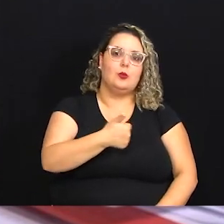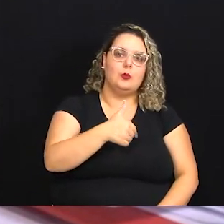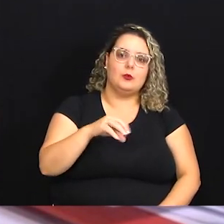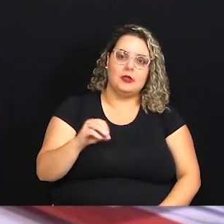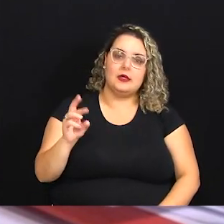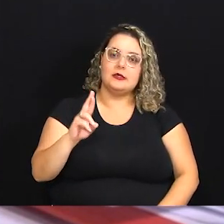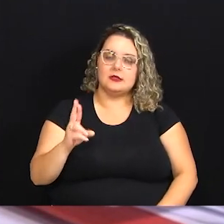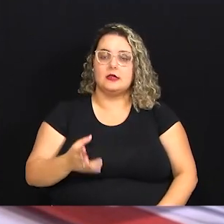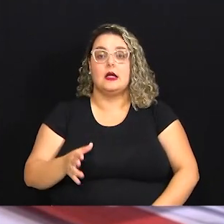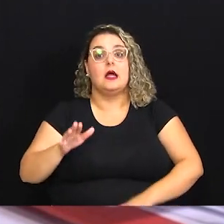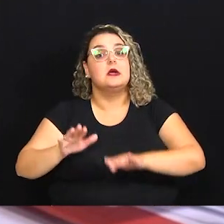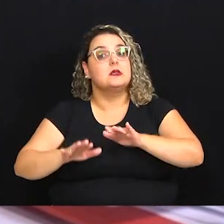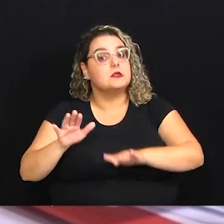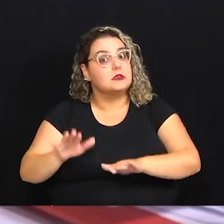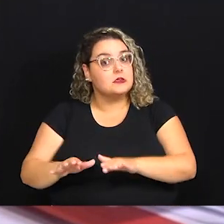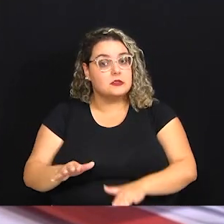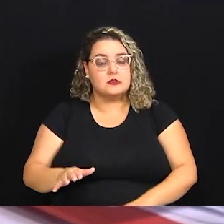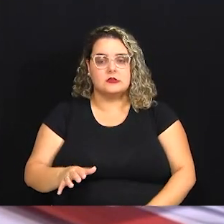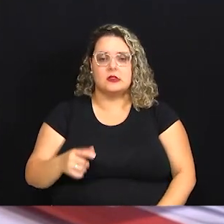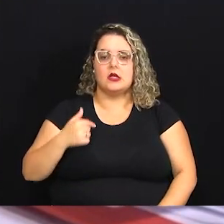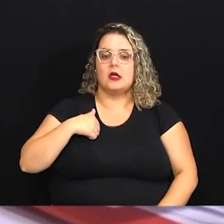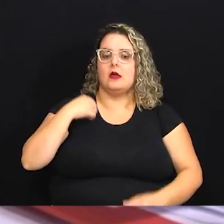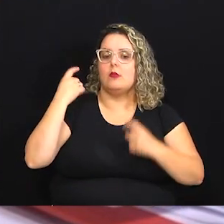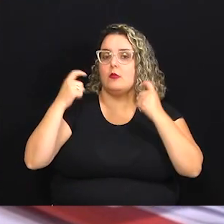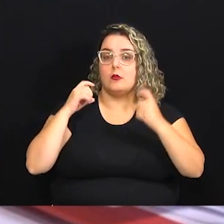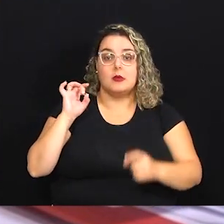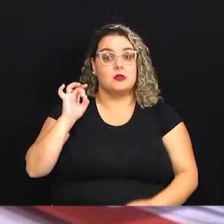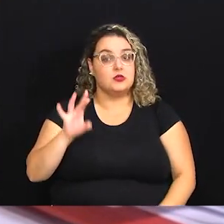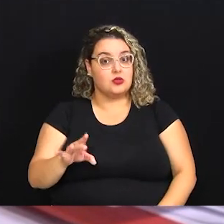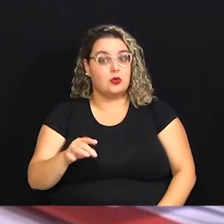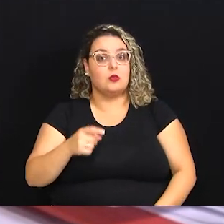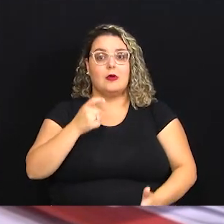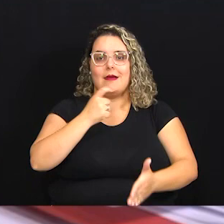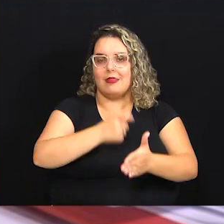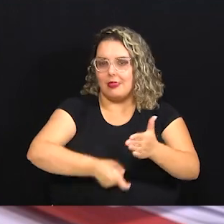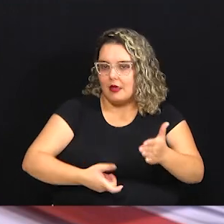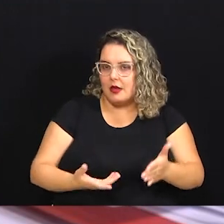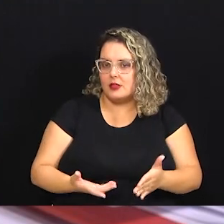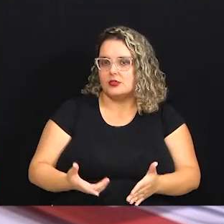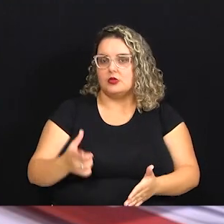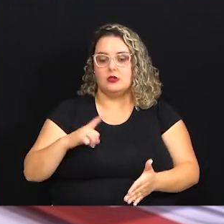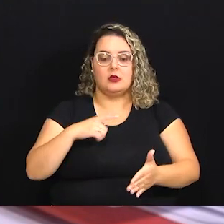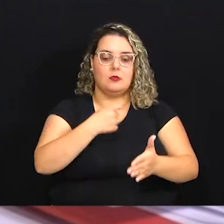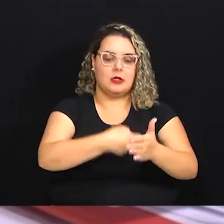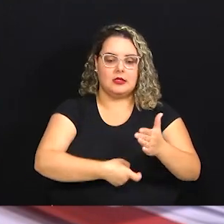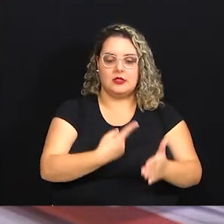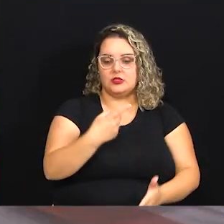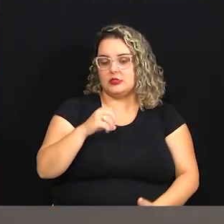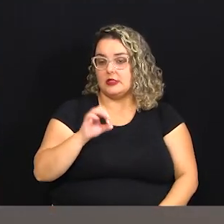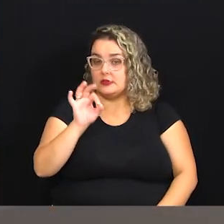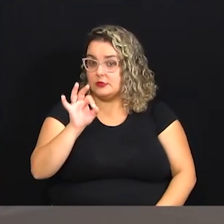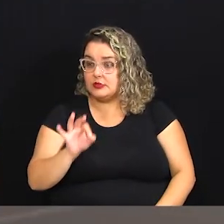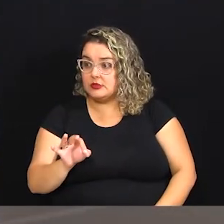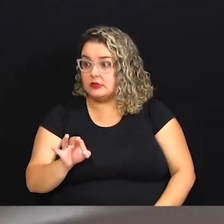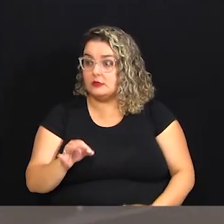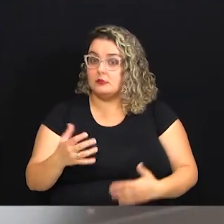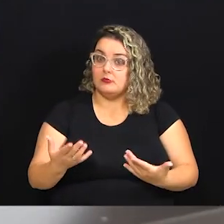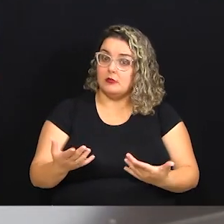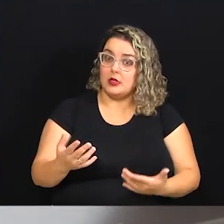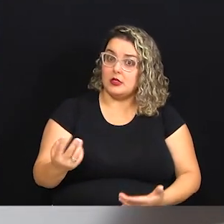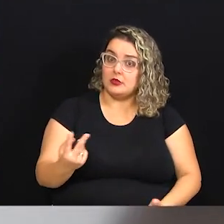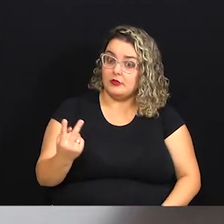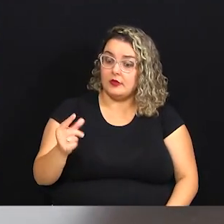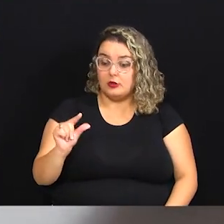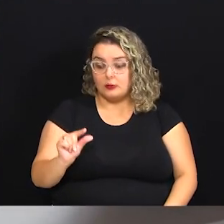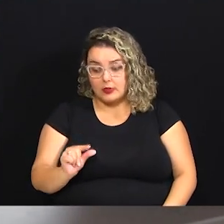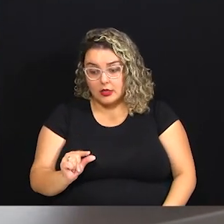R$10? Então, nem sempre eu vou me preocupar só com a taxa. Então, eu tenho uma taxa de 10%, mas